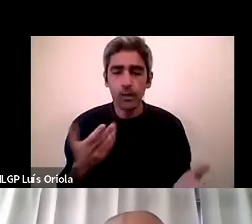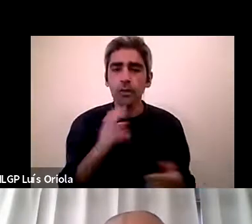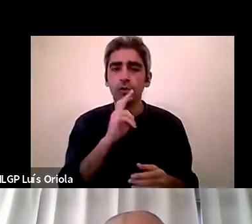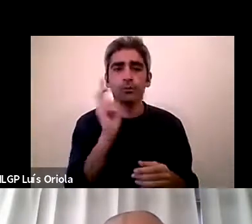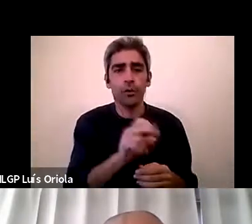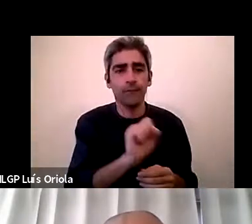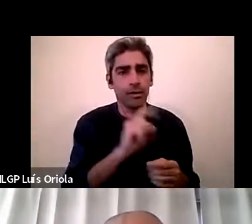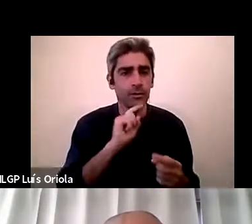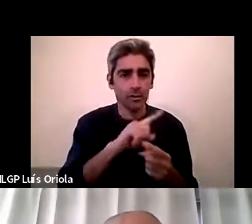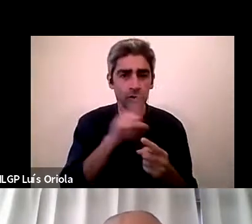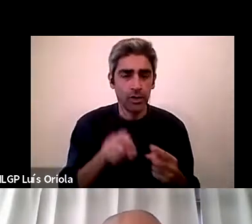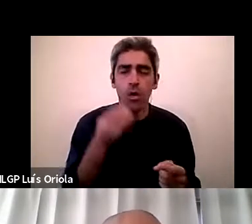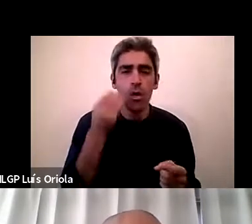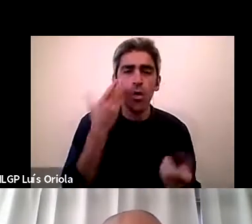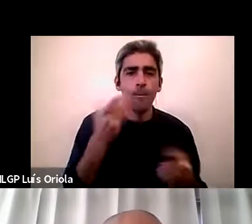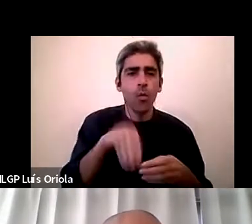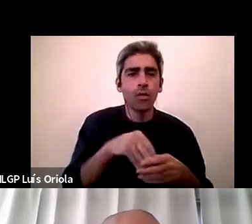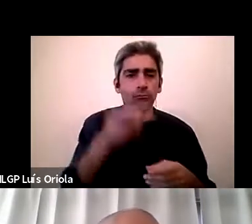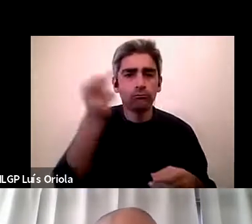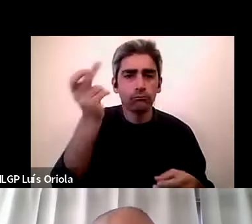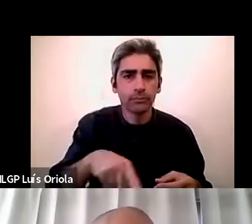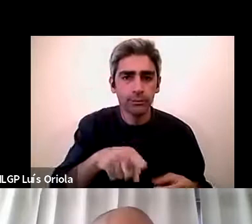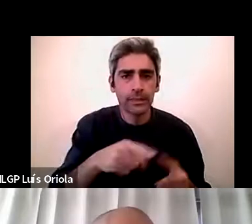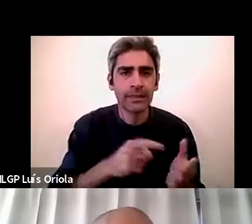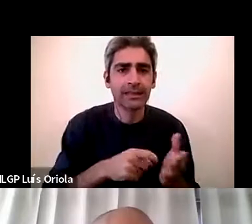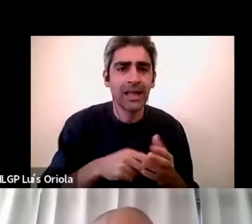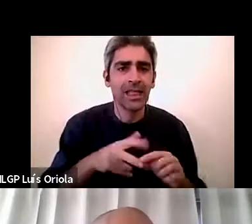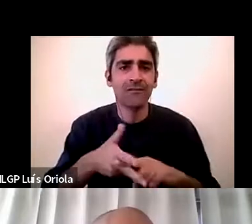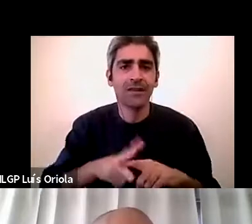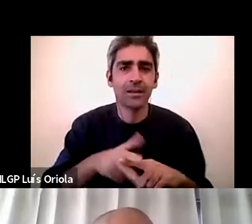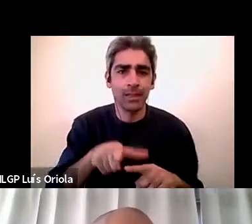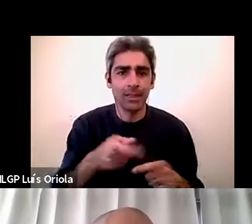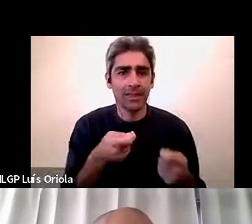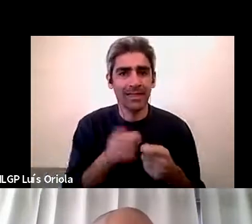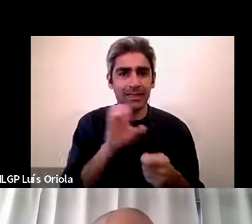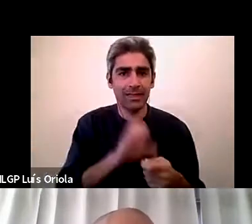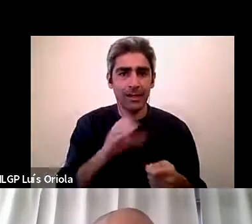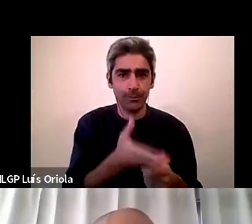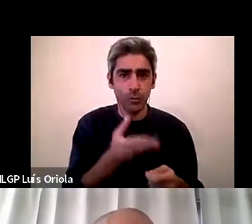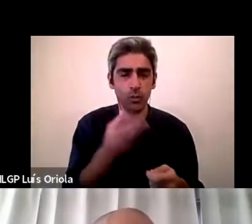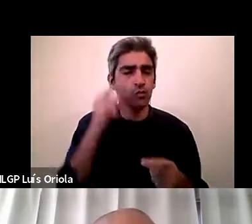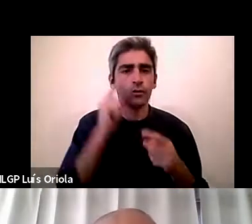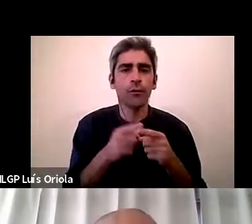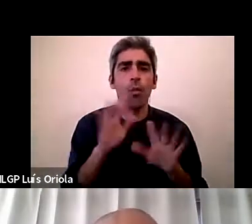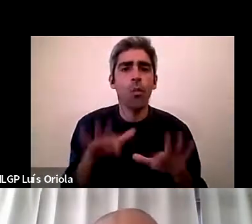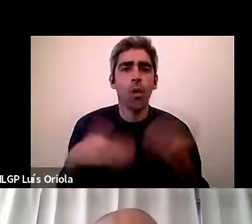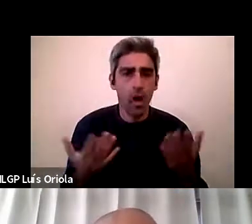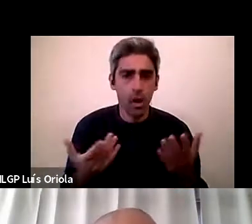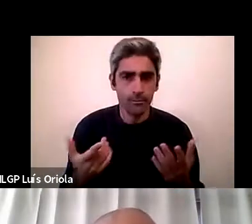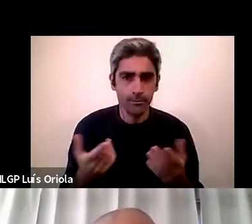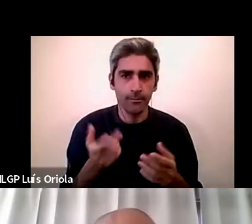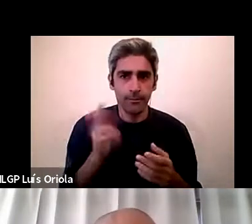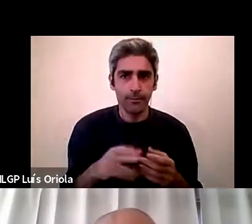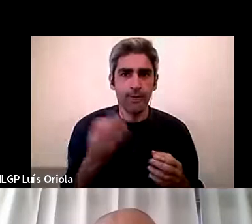em que contexto é que surge a necessidade de uma ferramenta deste tipo e com que objetivos é que